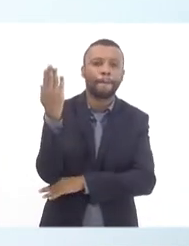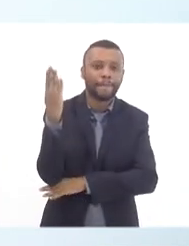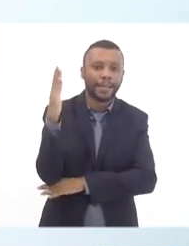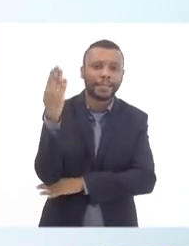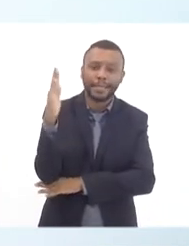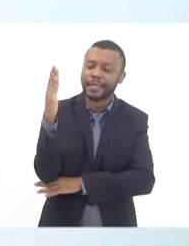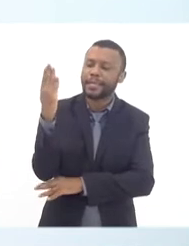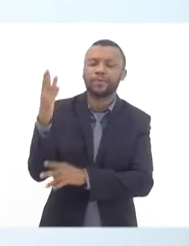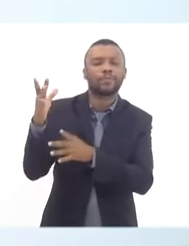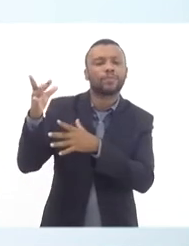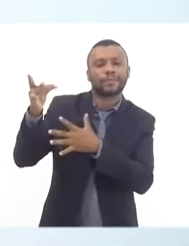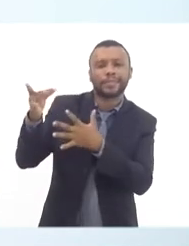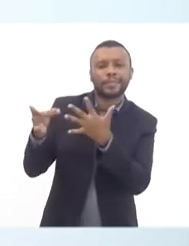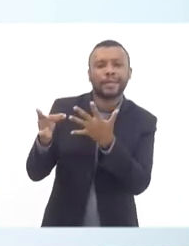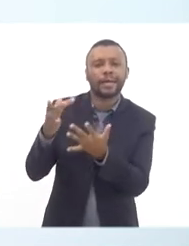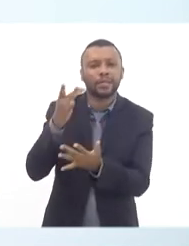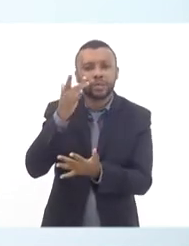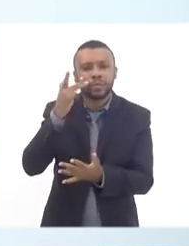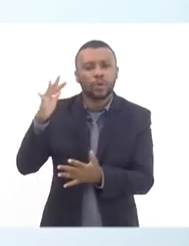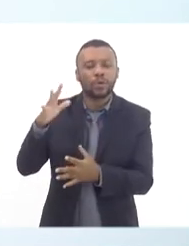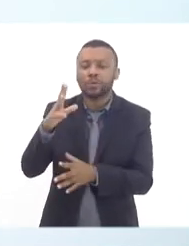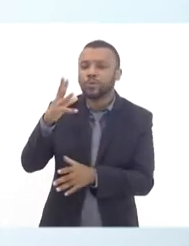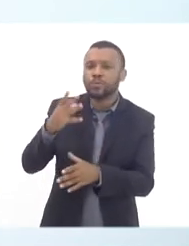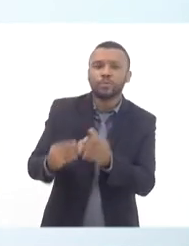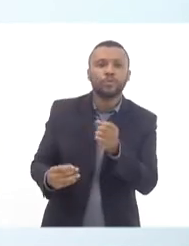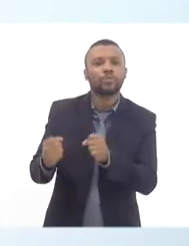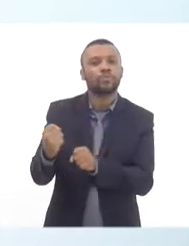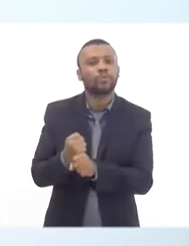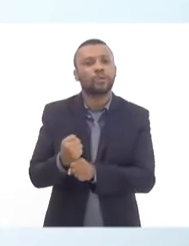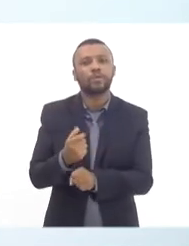douramento, desaparecido desde 2017.